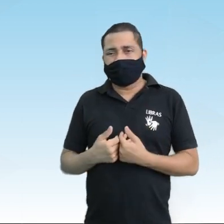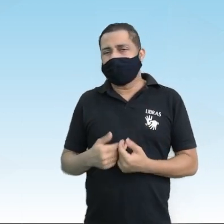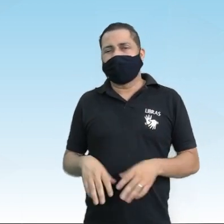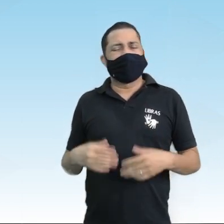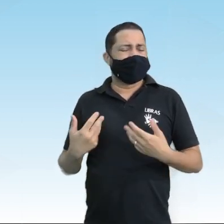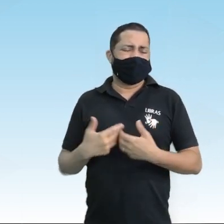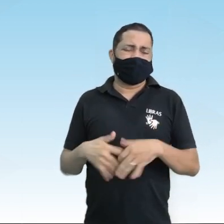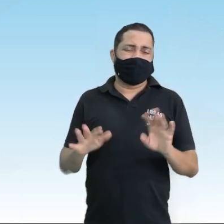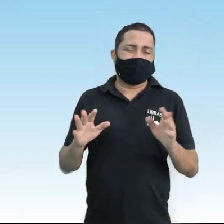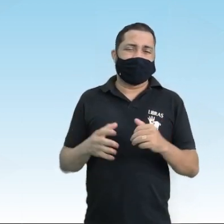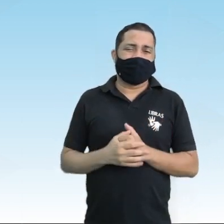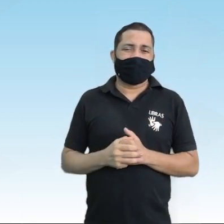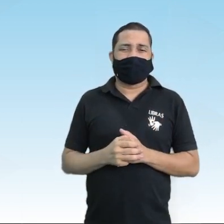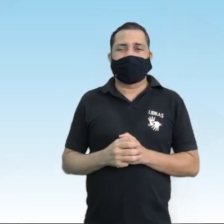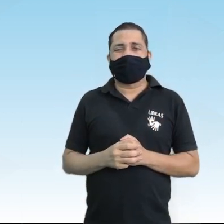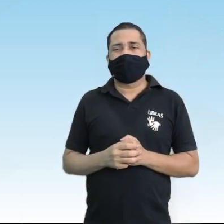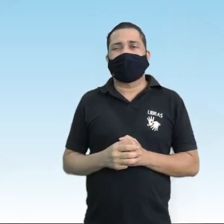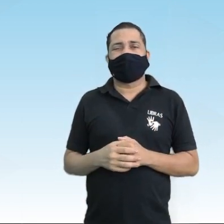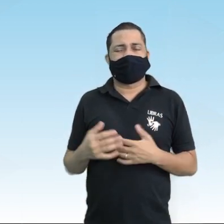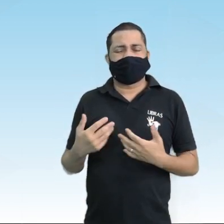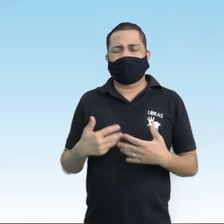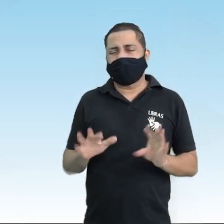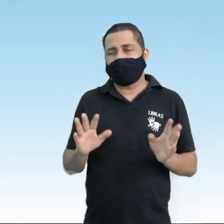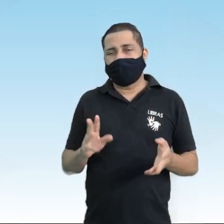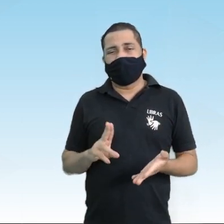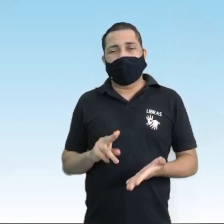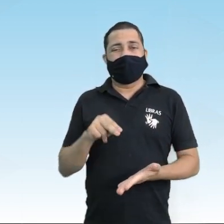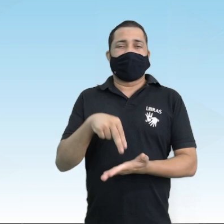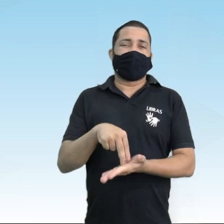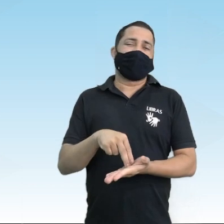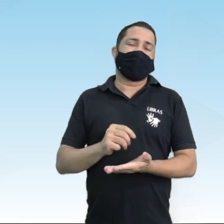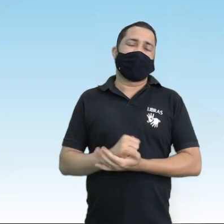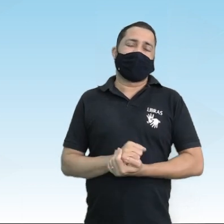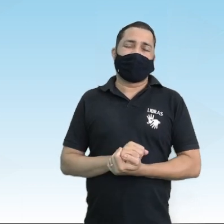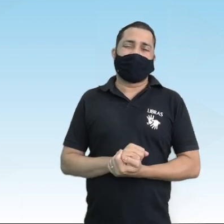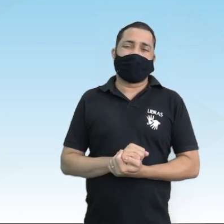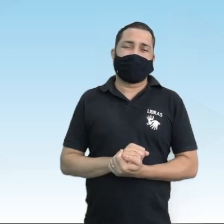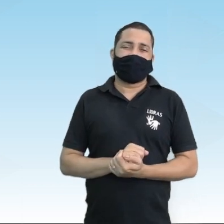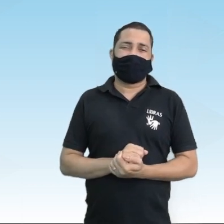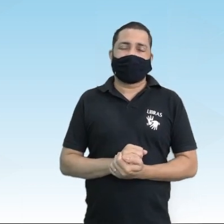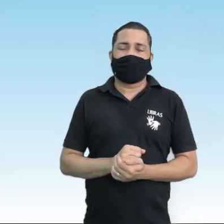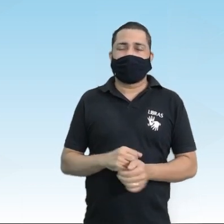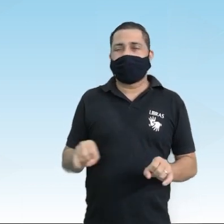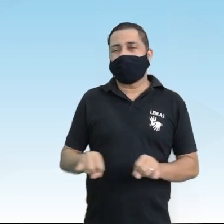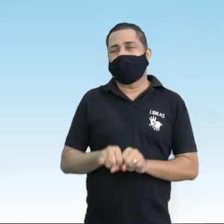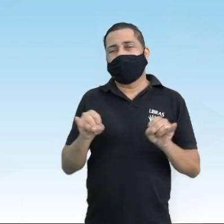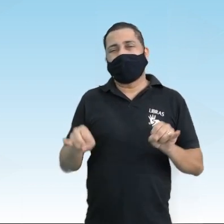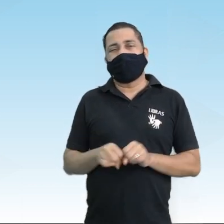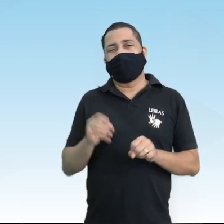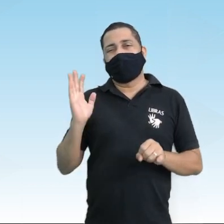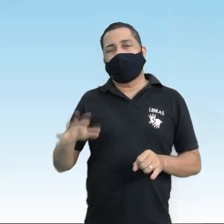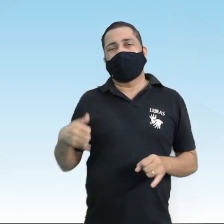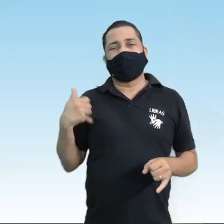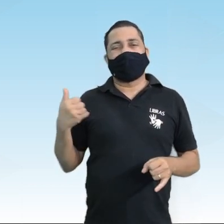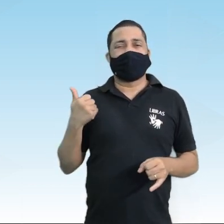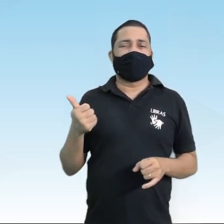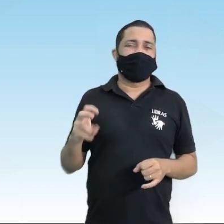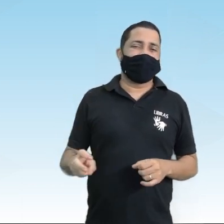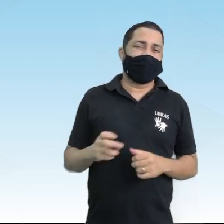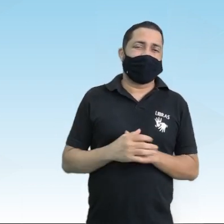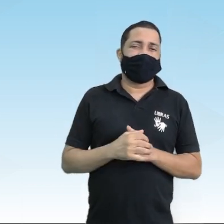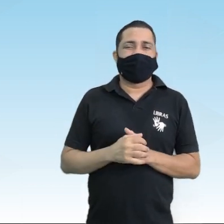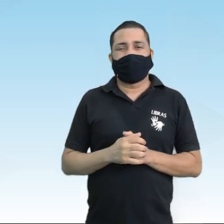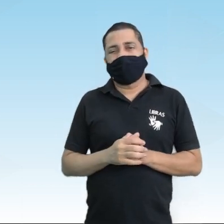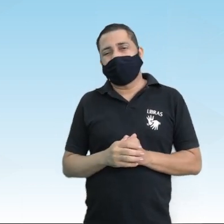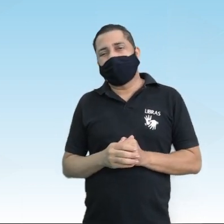o cara, vamos deixar ele assumir mesmo. É besteira, vai ter 15 anos mesmo, 3 anos a mais, 3